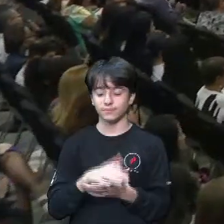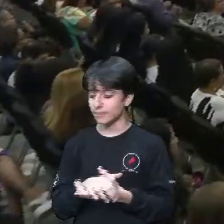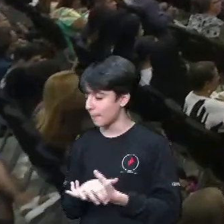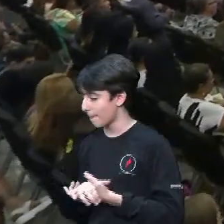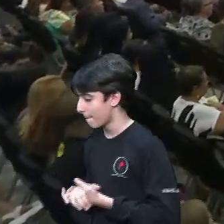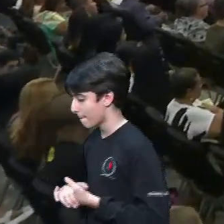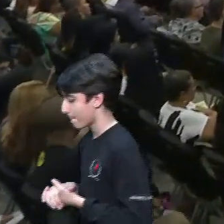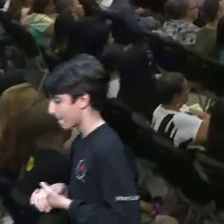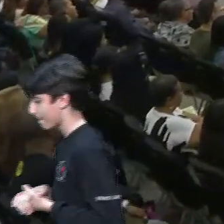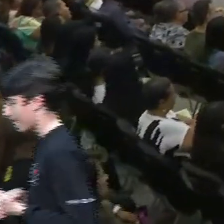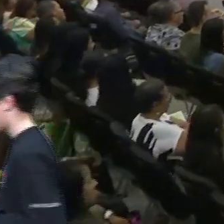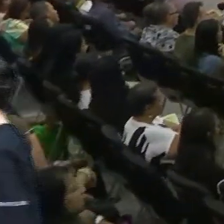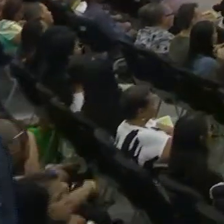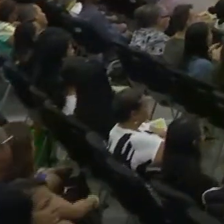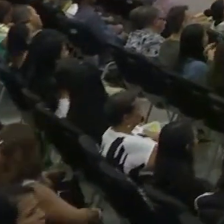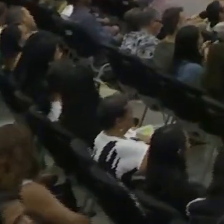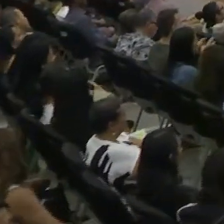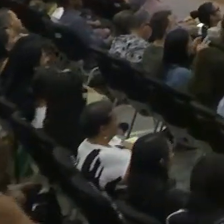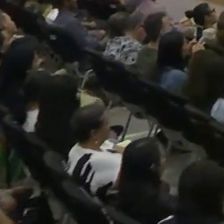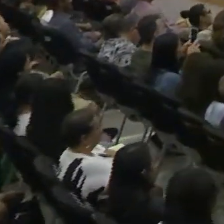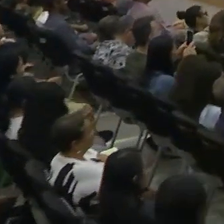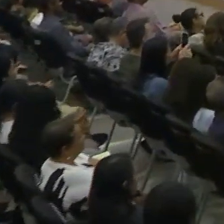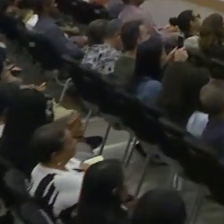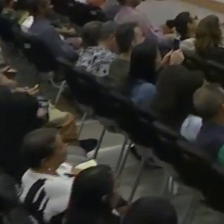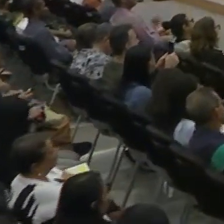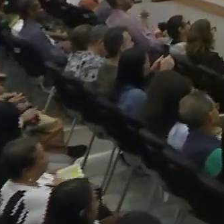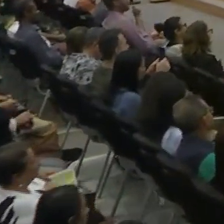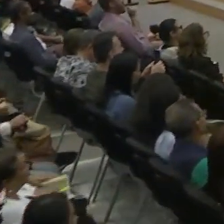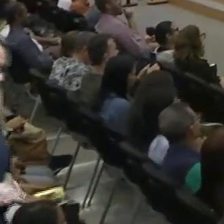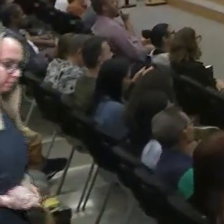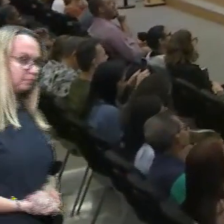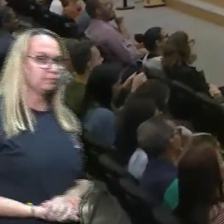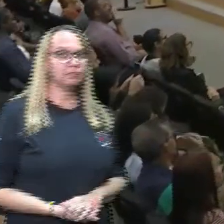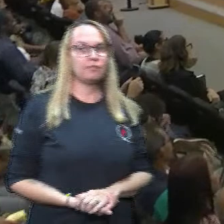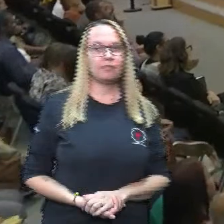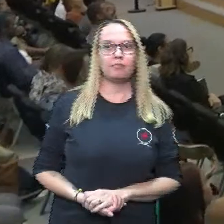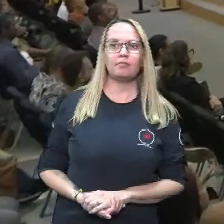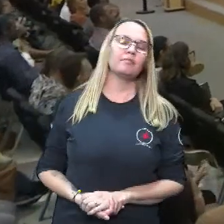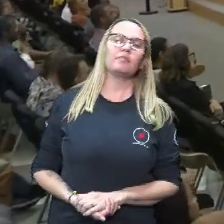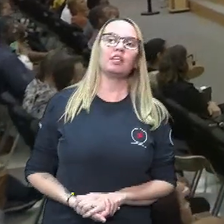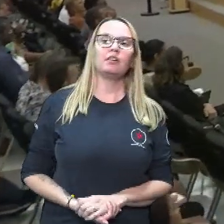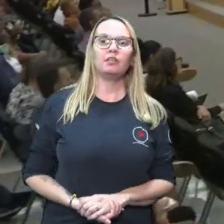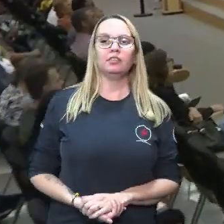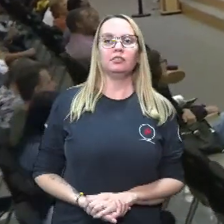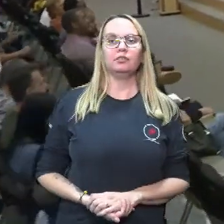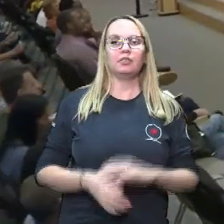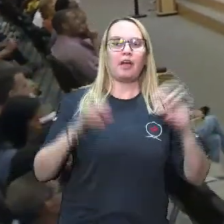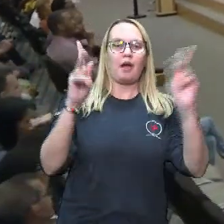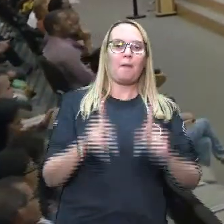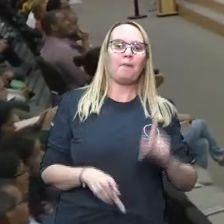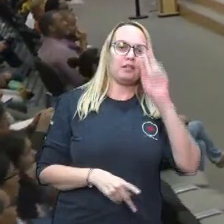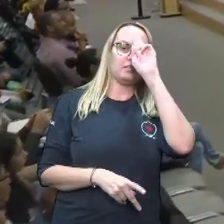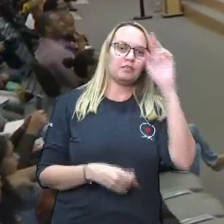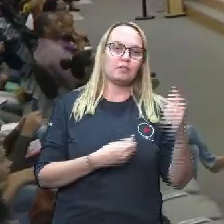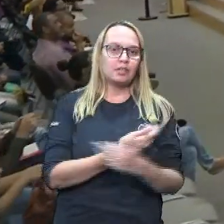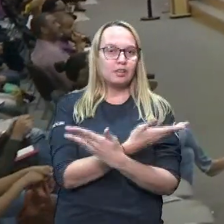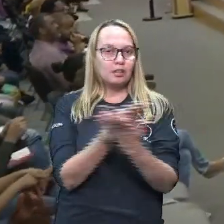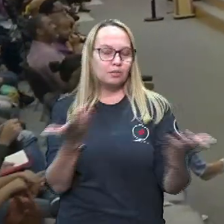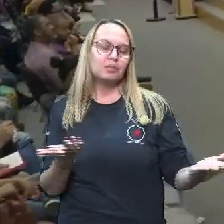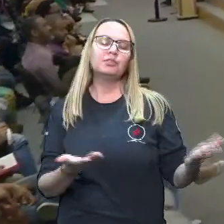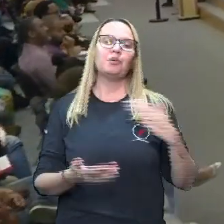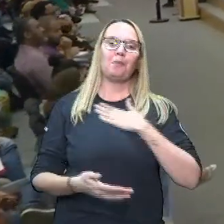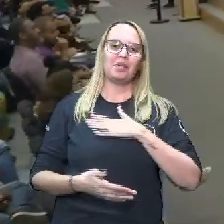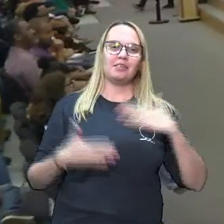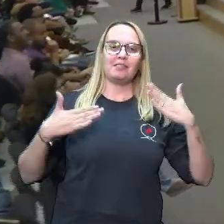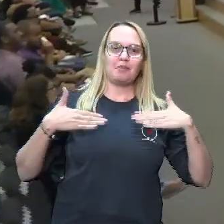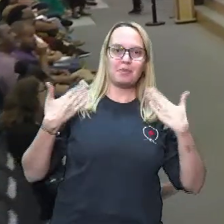A paz do Senhor, meus irmãos. Amém. Que prazer, que alegria estar aqui mais uma vez. Essa aqui é a minha casa, o lugar onde eu congrego, onde